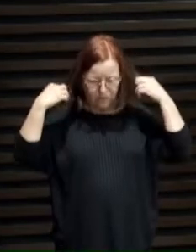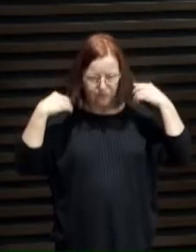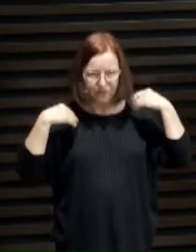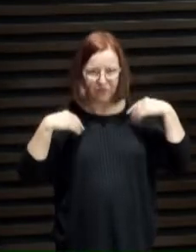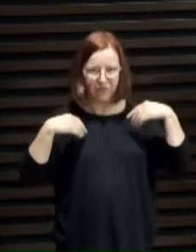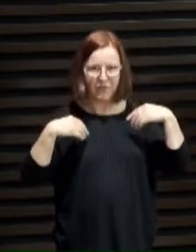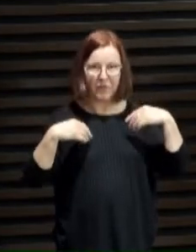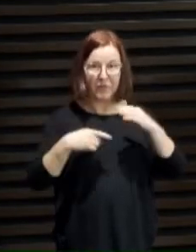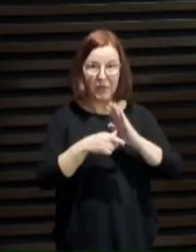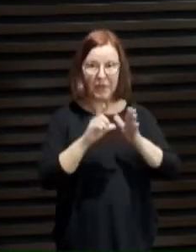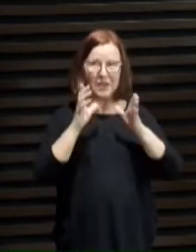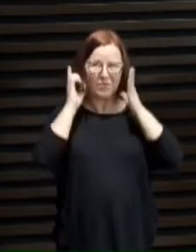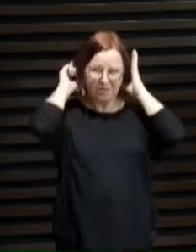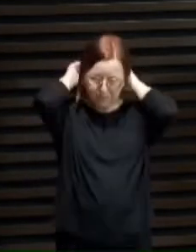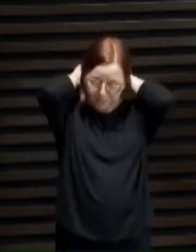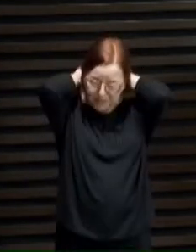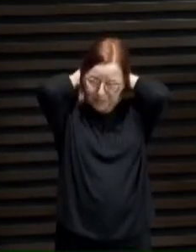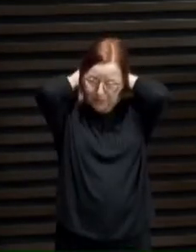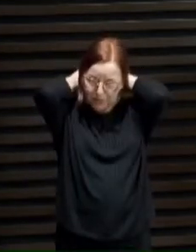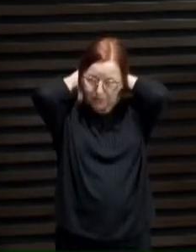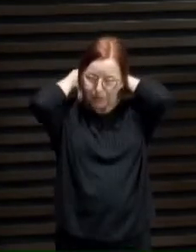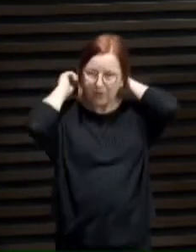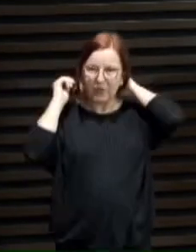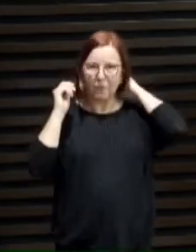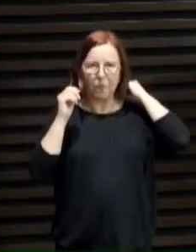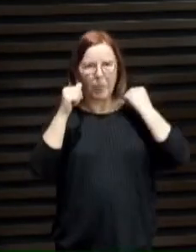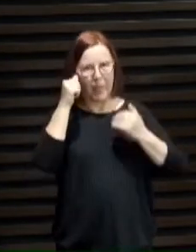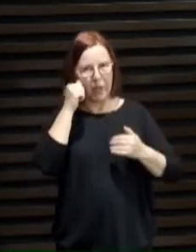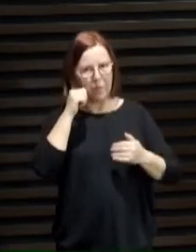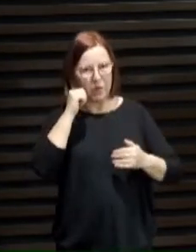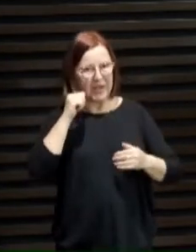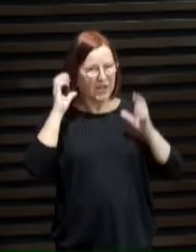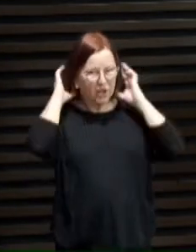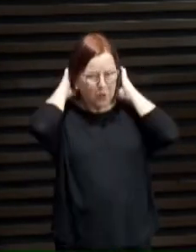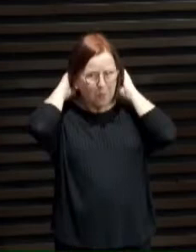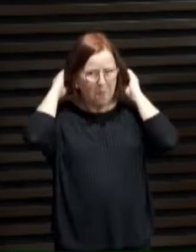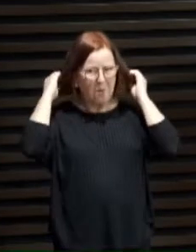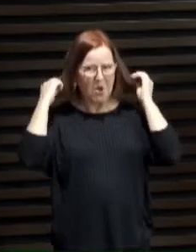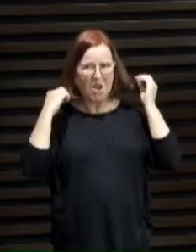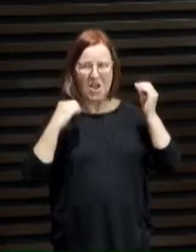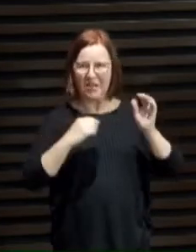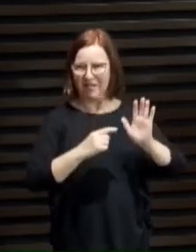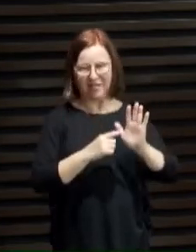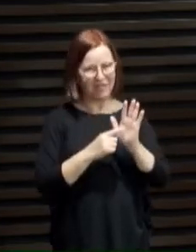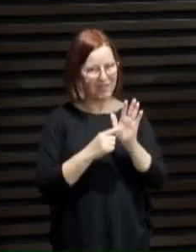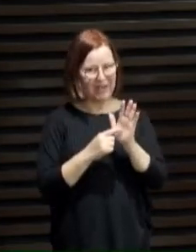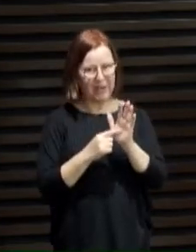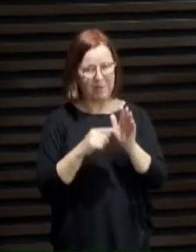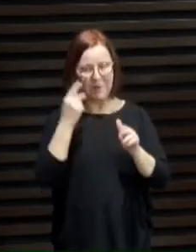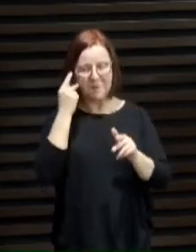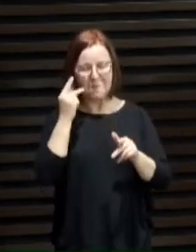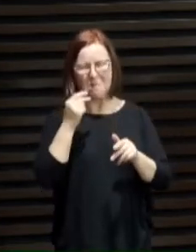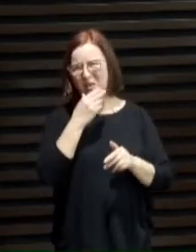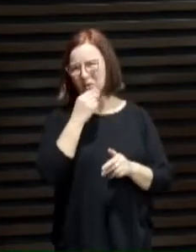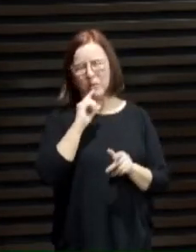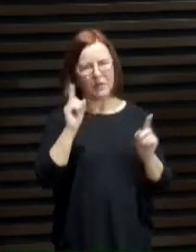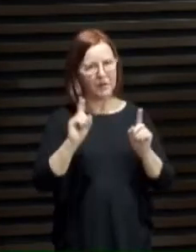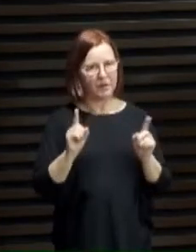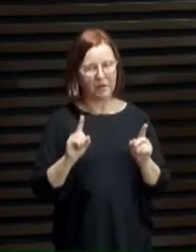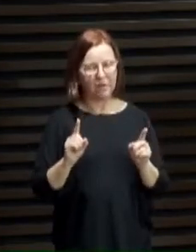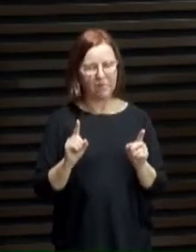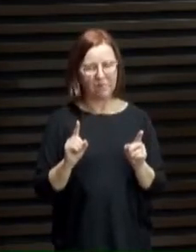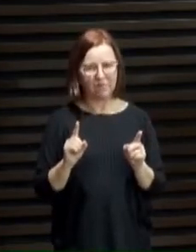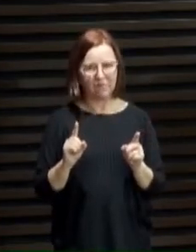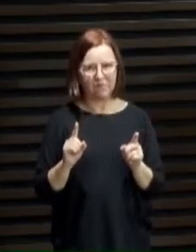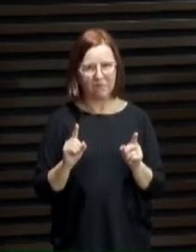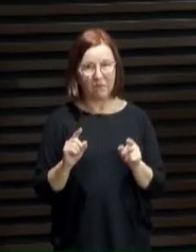de núpcias. Você não faz isso lá no contexto público desse. Então aquela mulher tira e desfaz o cabelo.